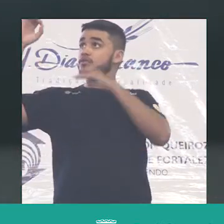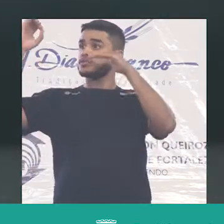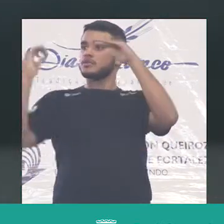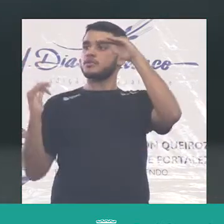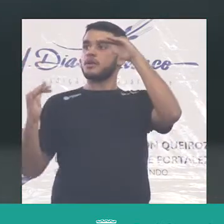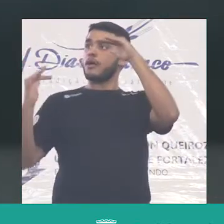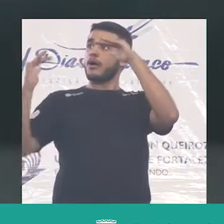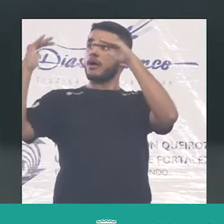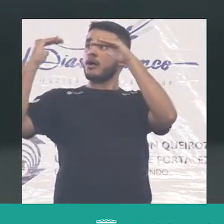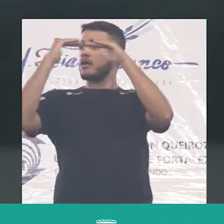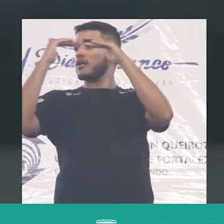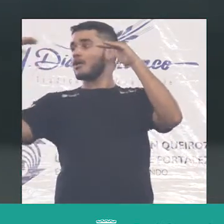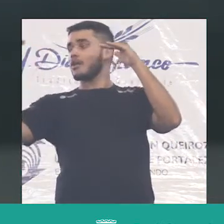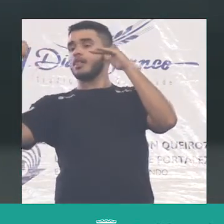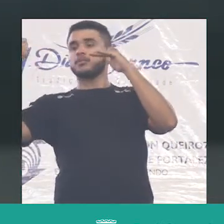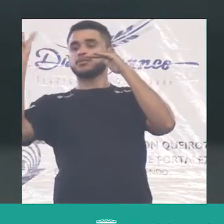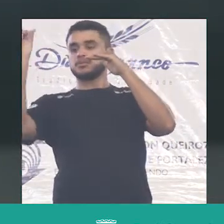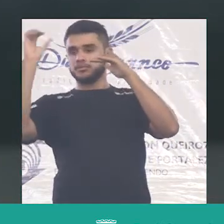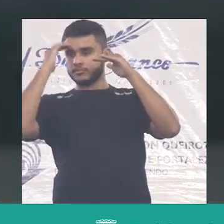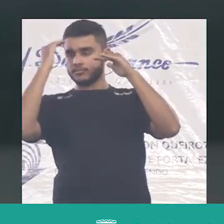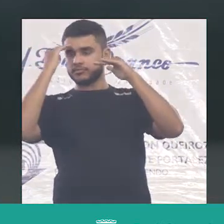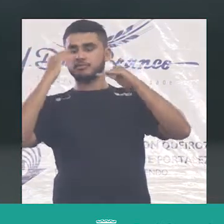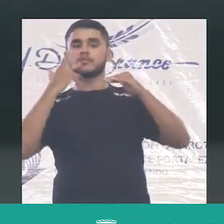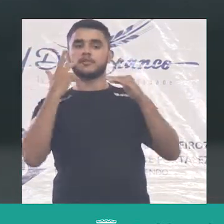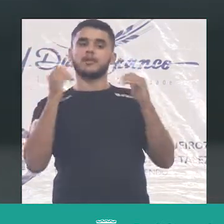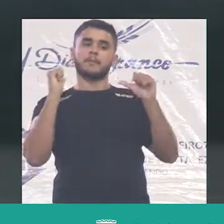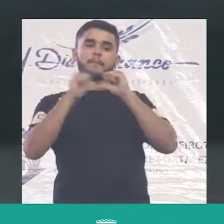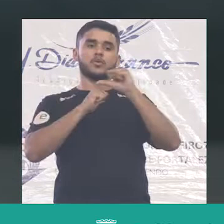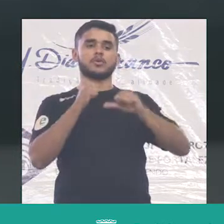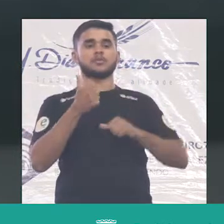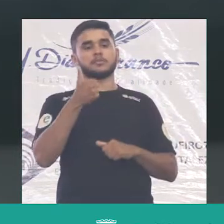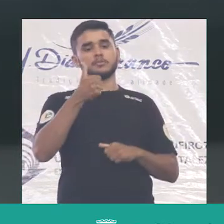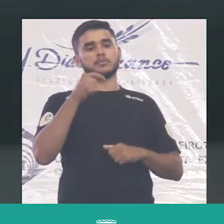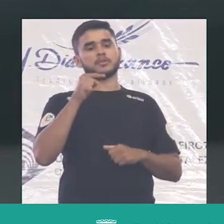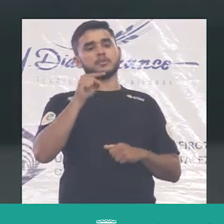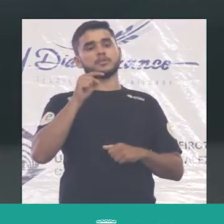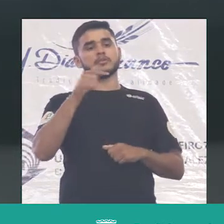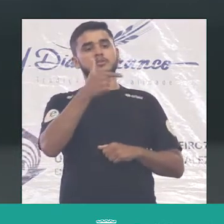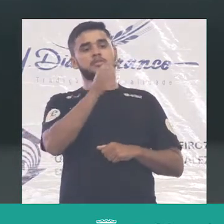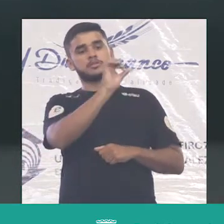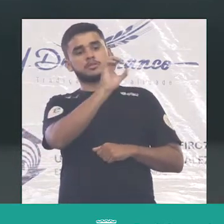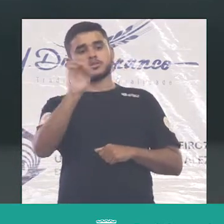está tudo em litros, eu transformei em milímetros, vai ficar 1.600 milímetros.